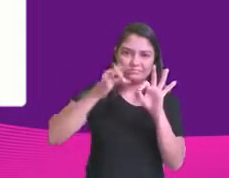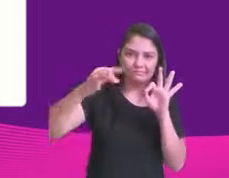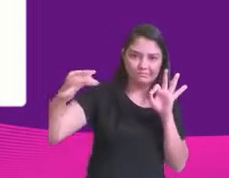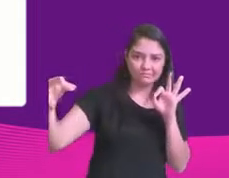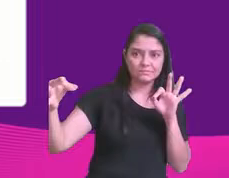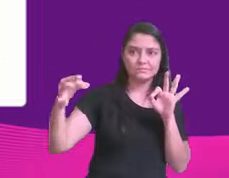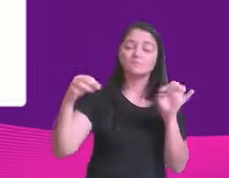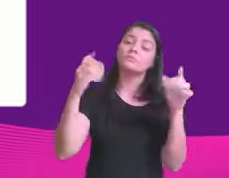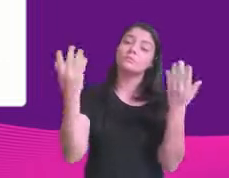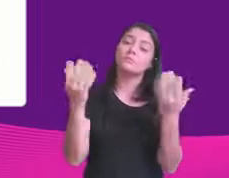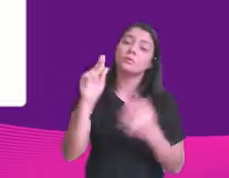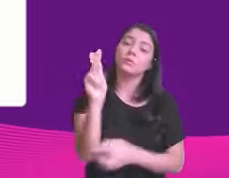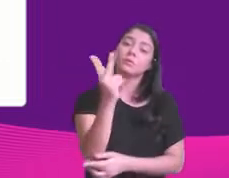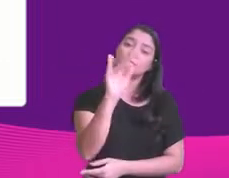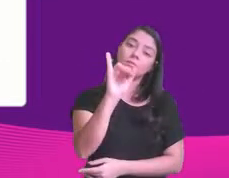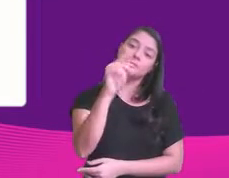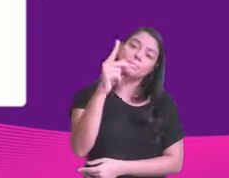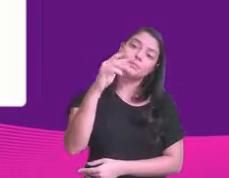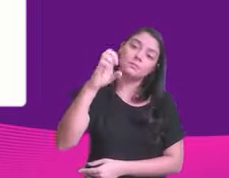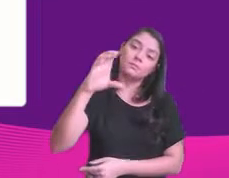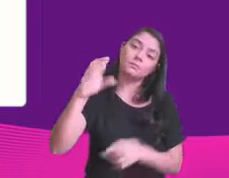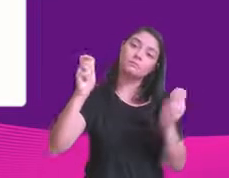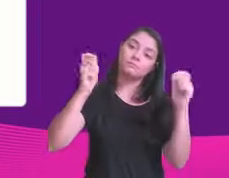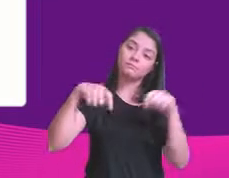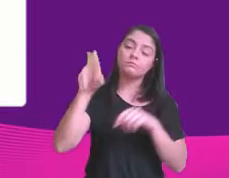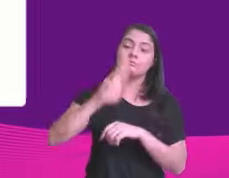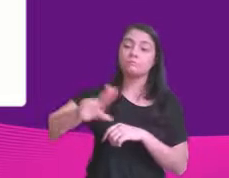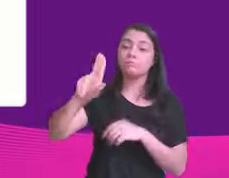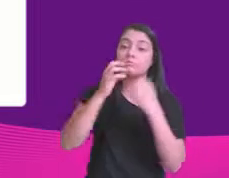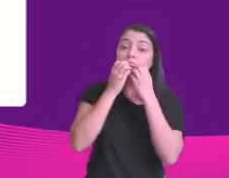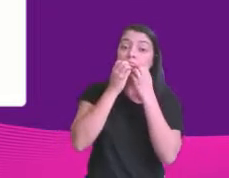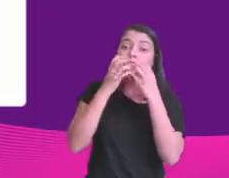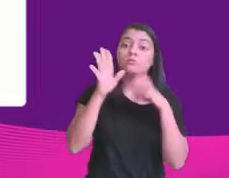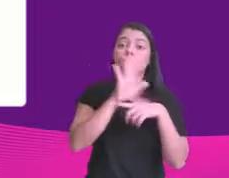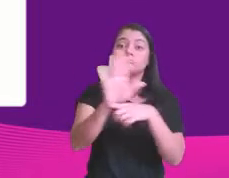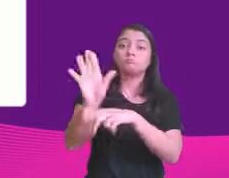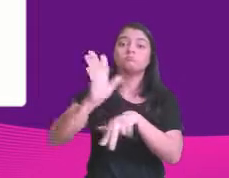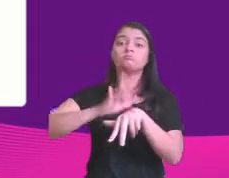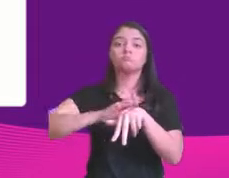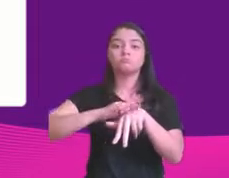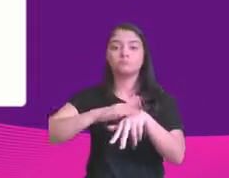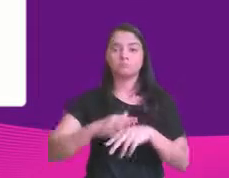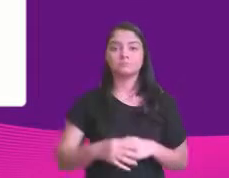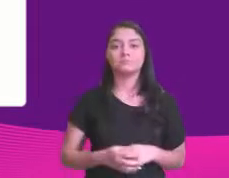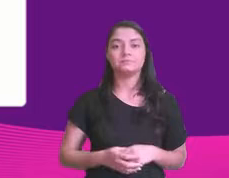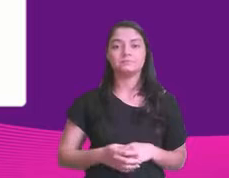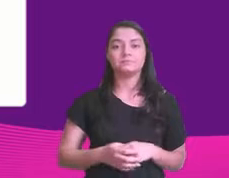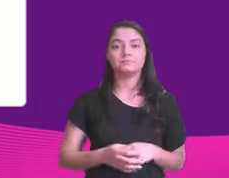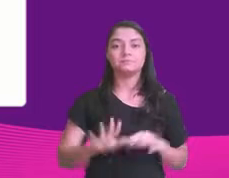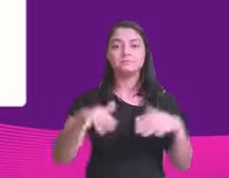com HIPEC e mesotelioma traria benefício para essas pacientes. Então, um